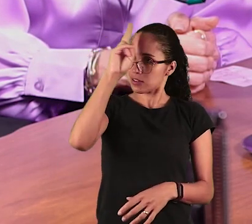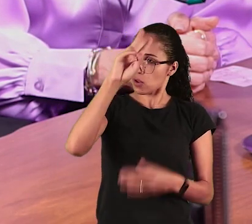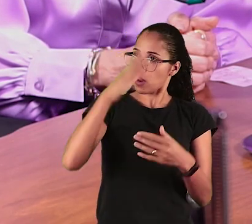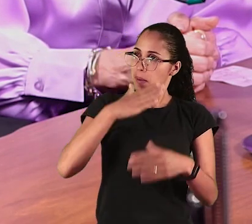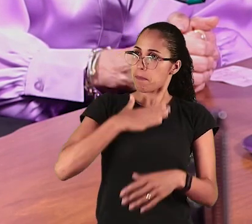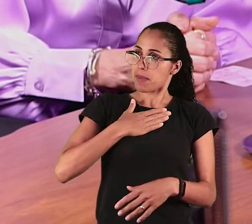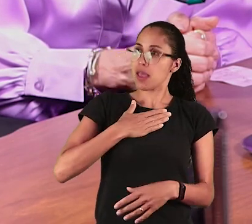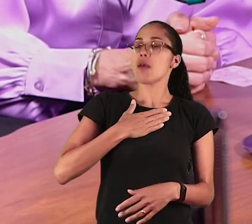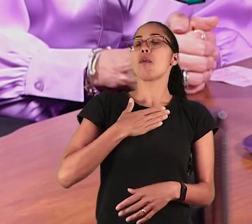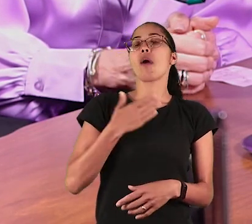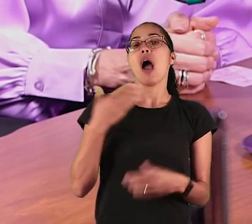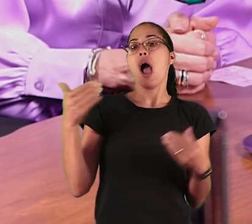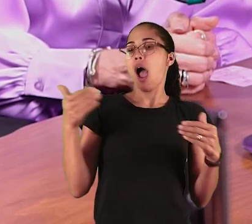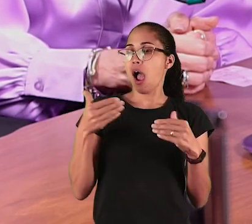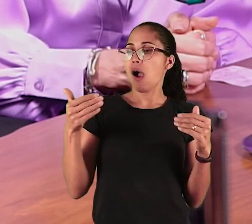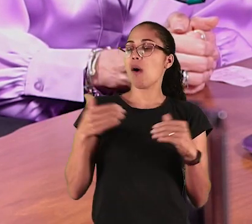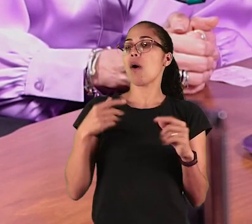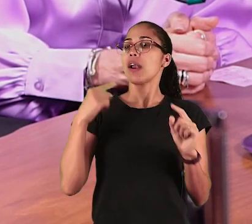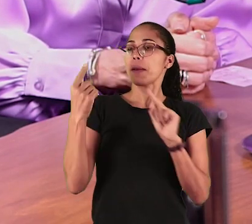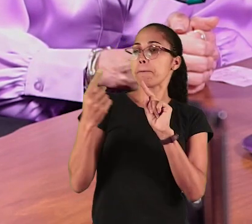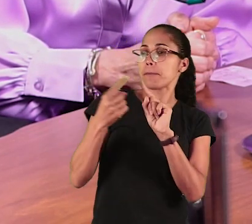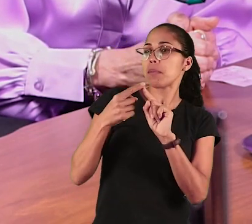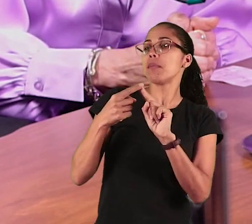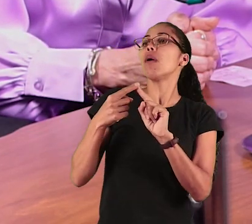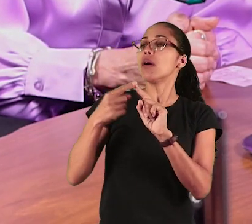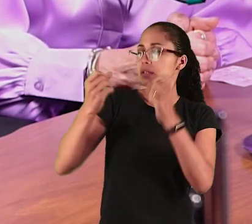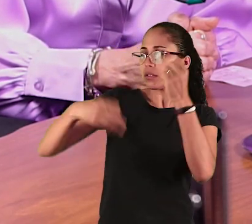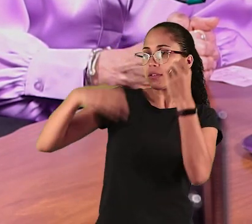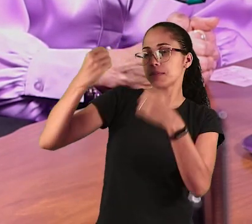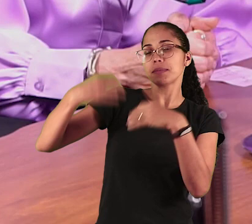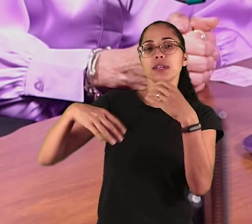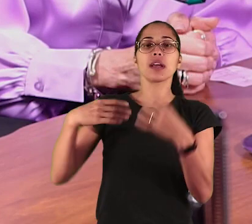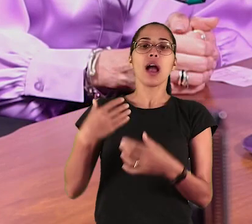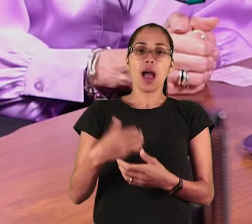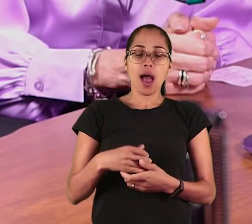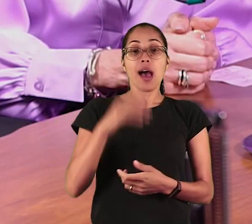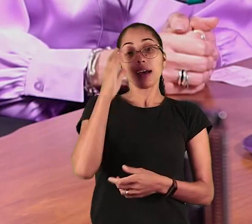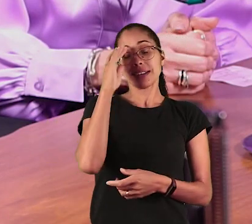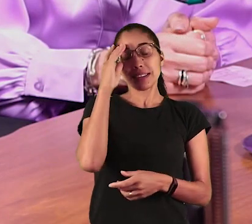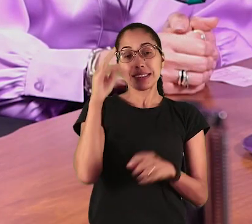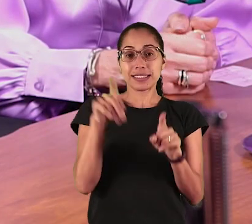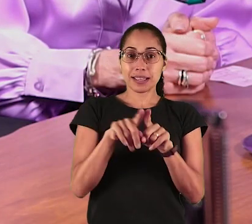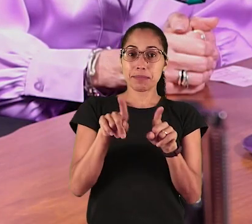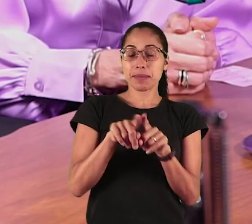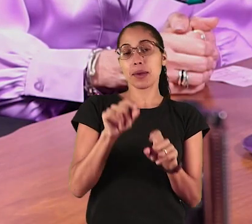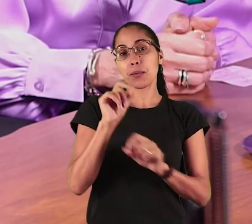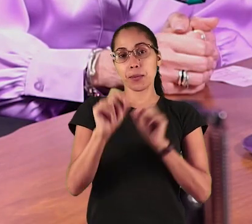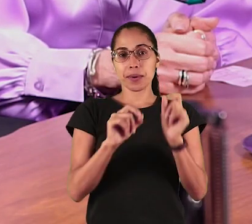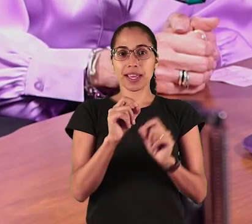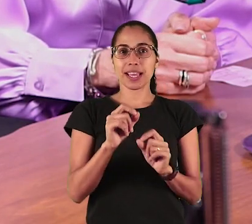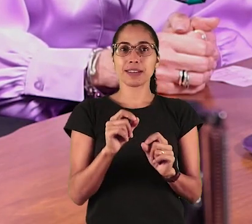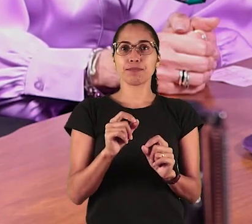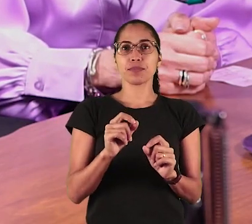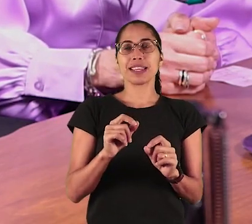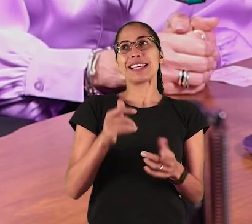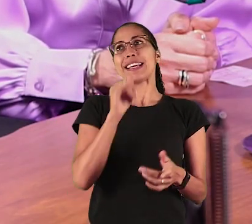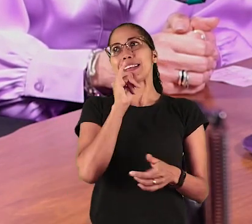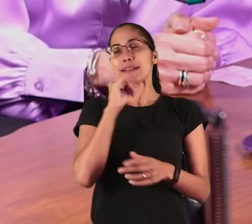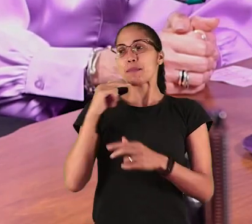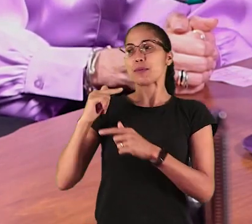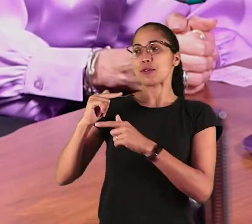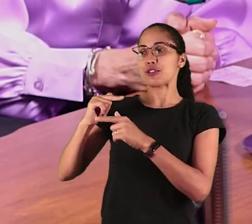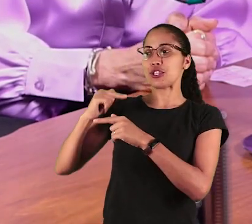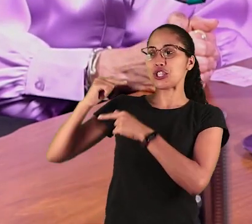e eu acho que eu quero entrar um pouco nessa questão de propósito que é o nosso tema aqui mas também falando sobre essa diferença de gerações